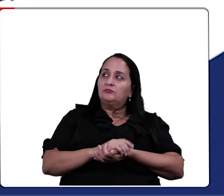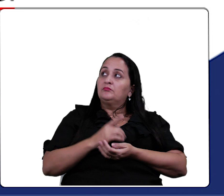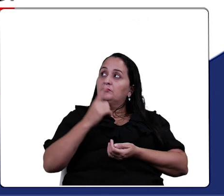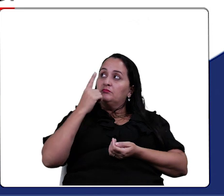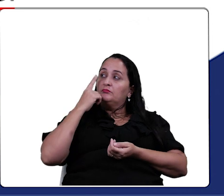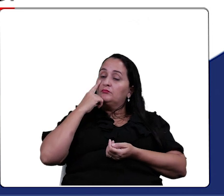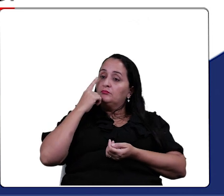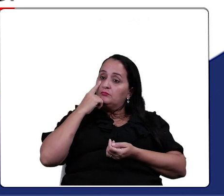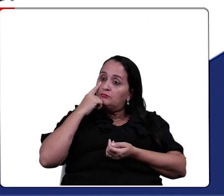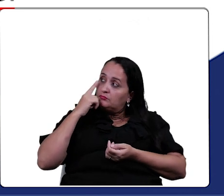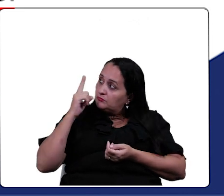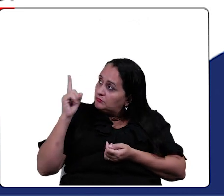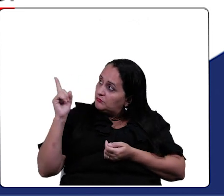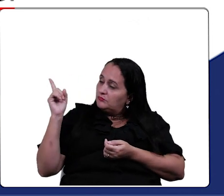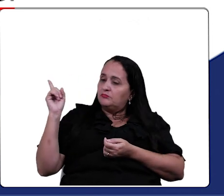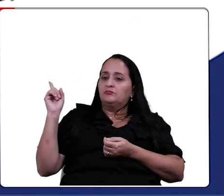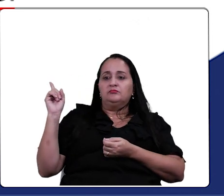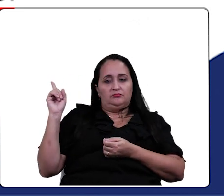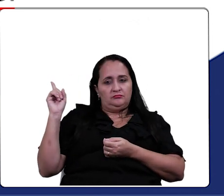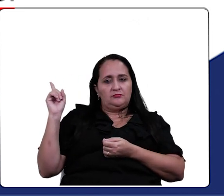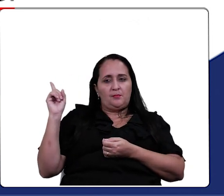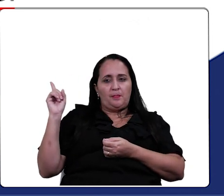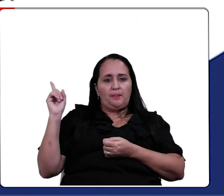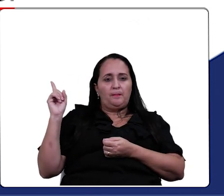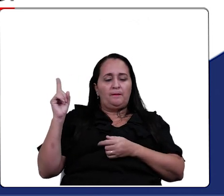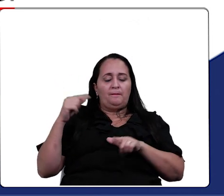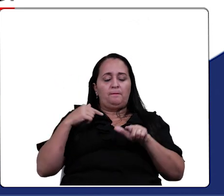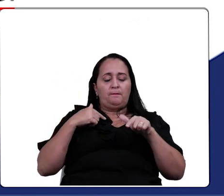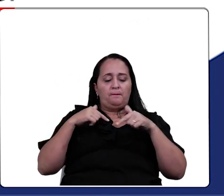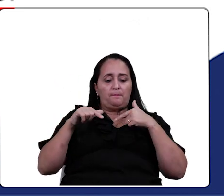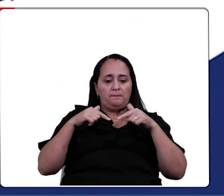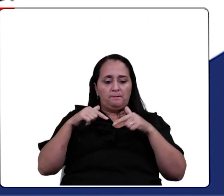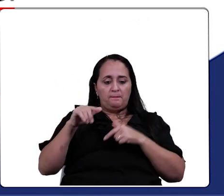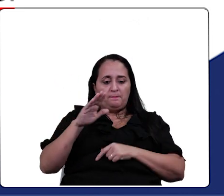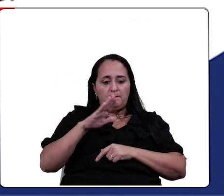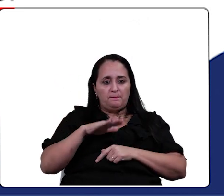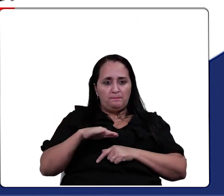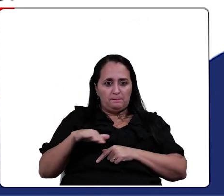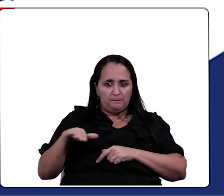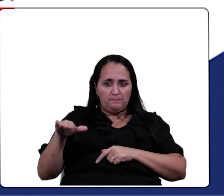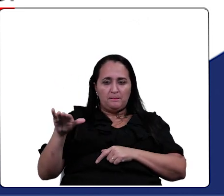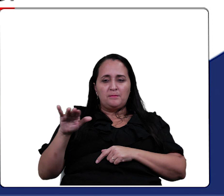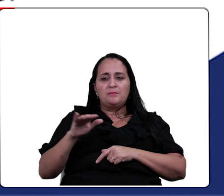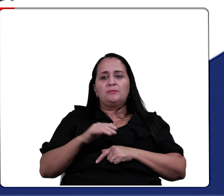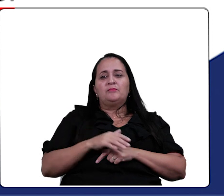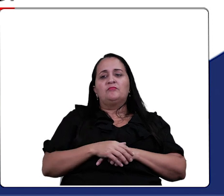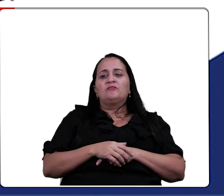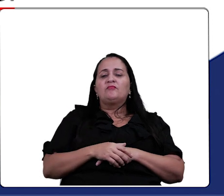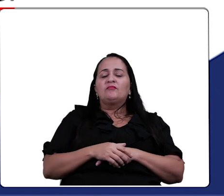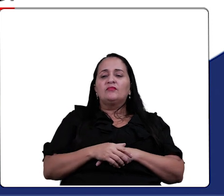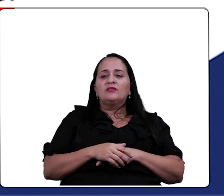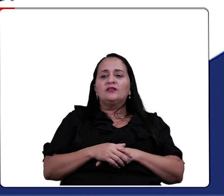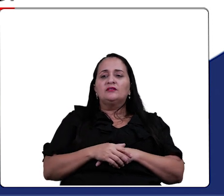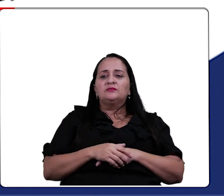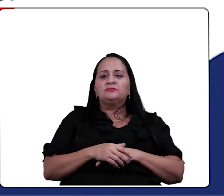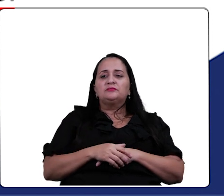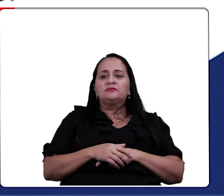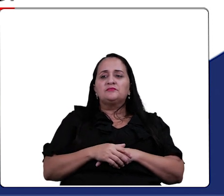Viram que o título traz trabalho infantil? Muito bem, foi a primeira pista, começando pelo